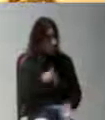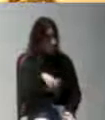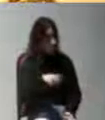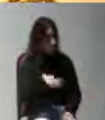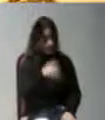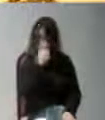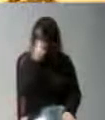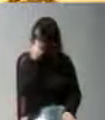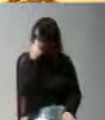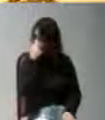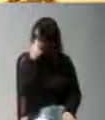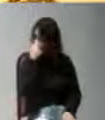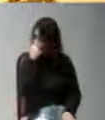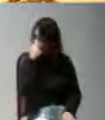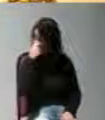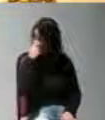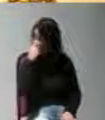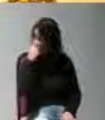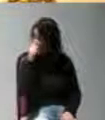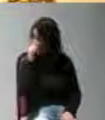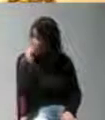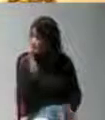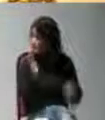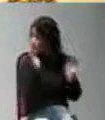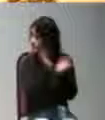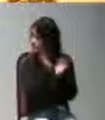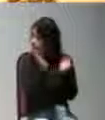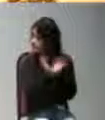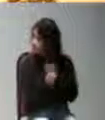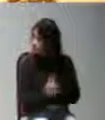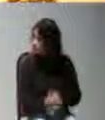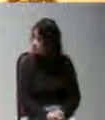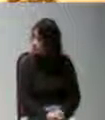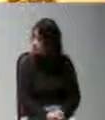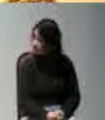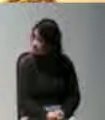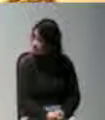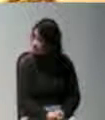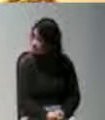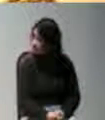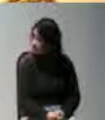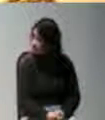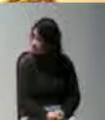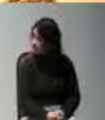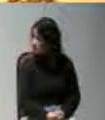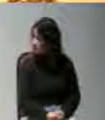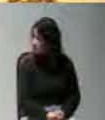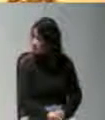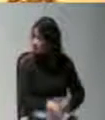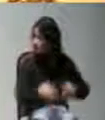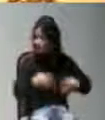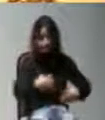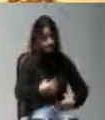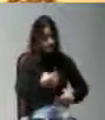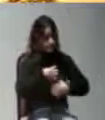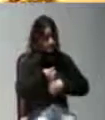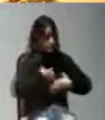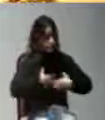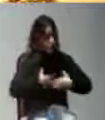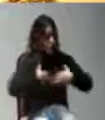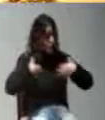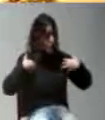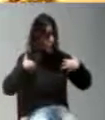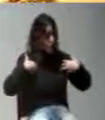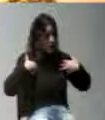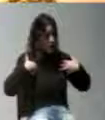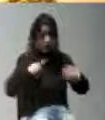Caros colegas, caras colegas, sinto-me imensamente honrada por estar neste